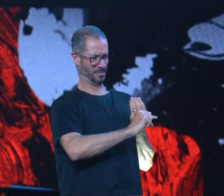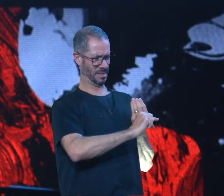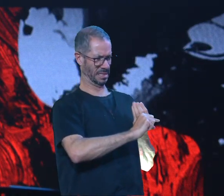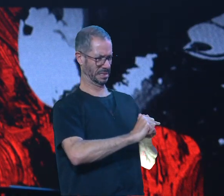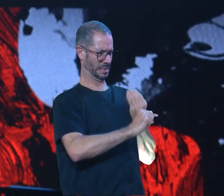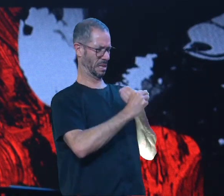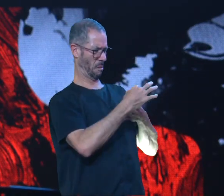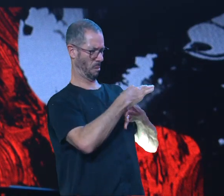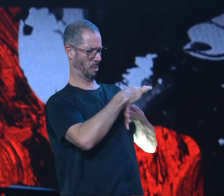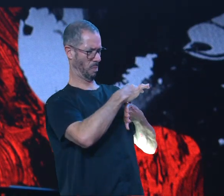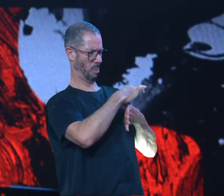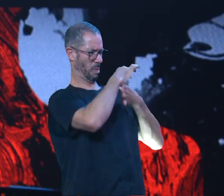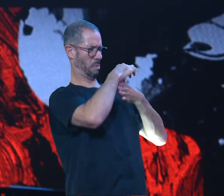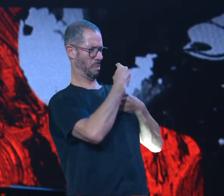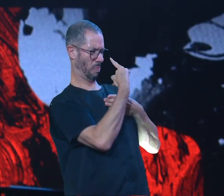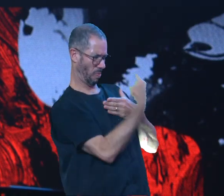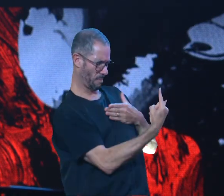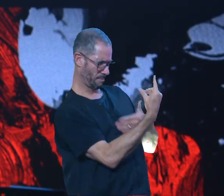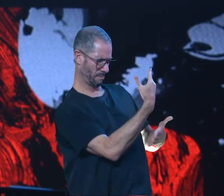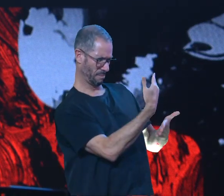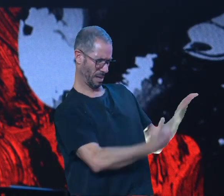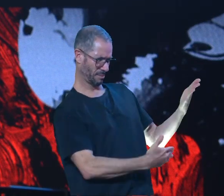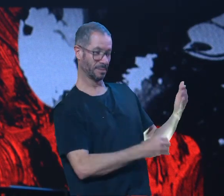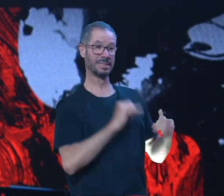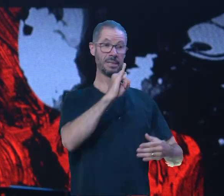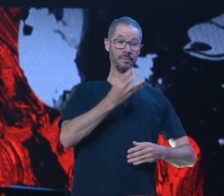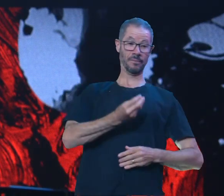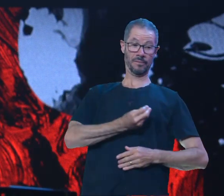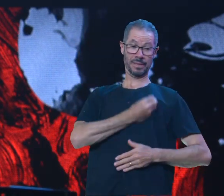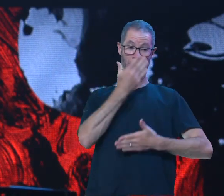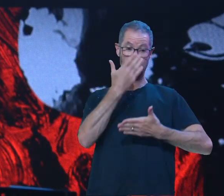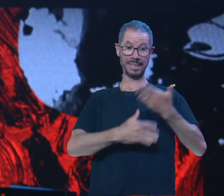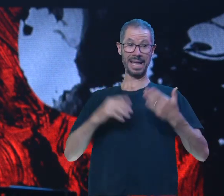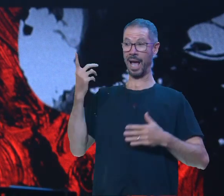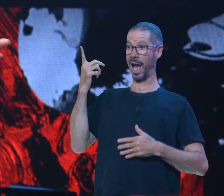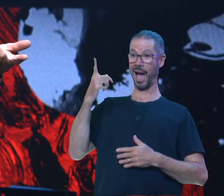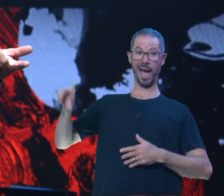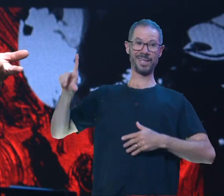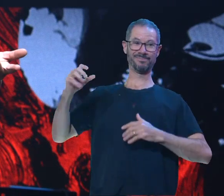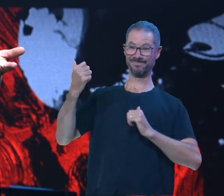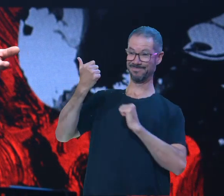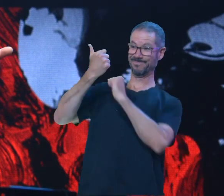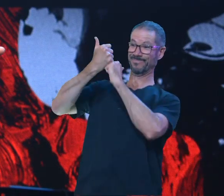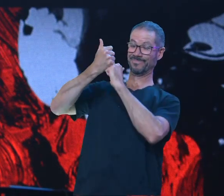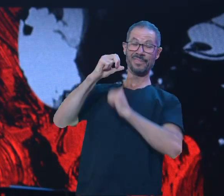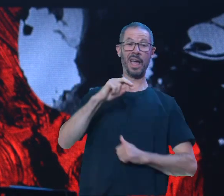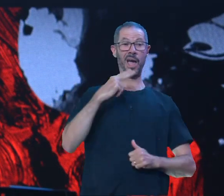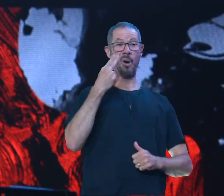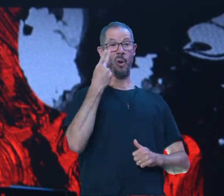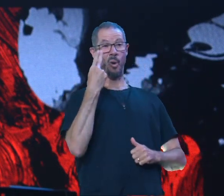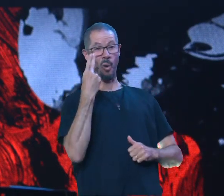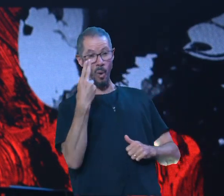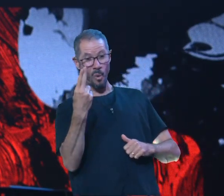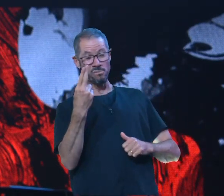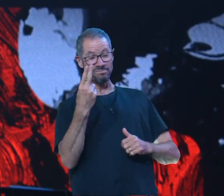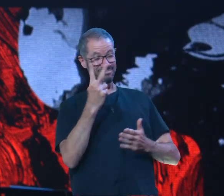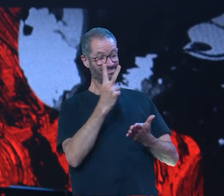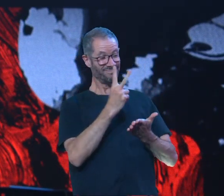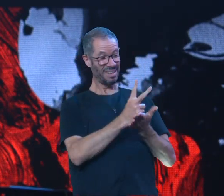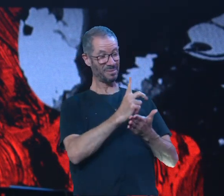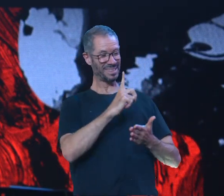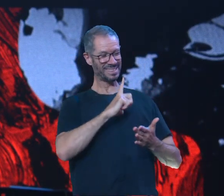mesmo, que se eu perder a minha vida, aí eu ganho. Ou que mesmo